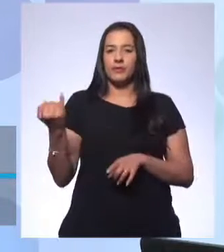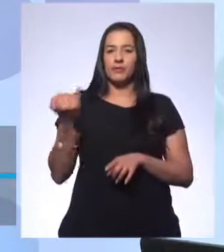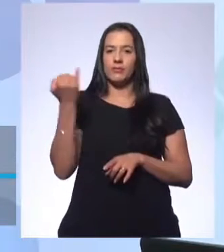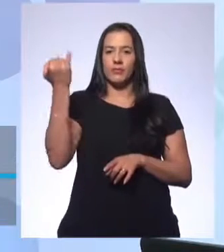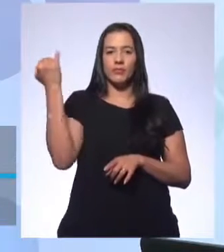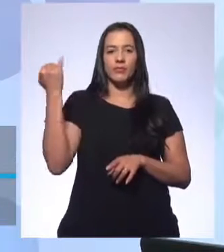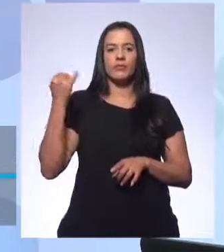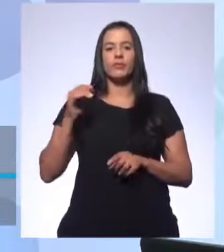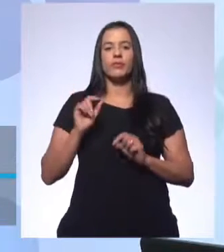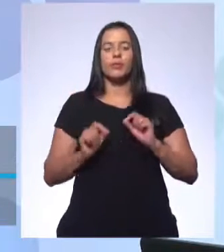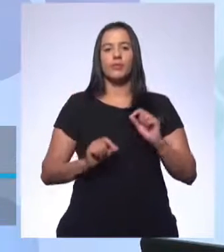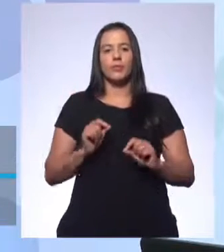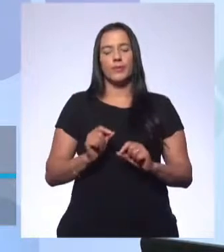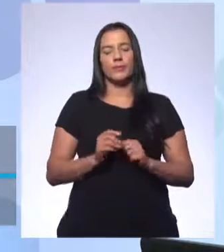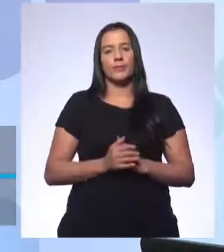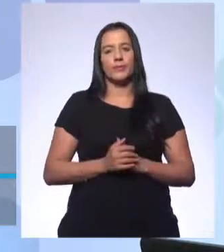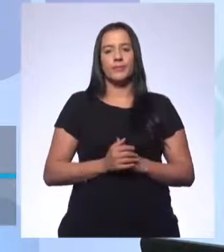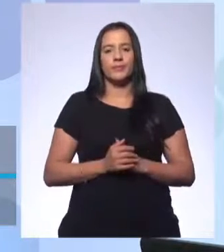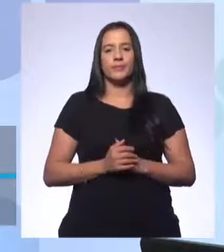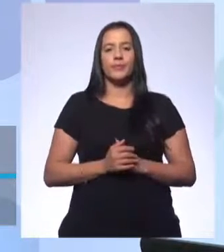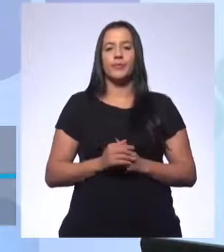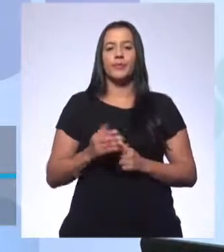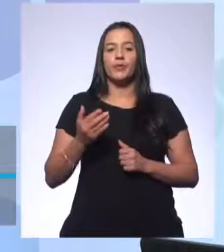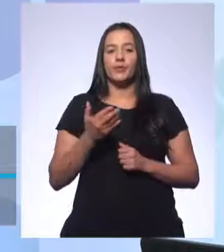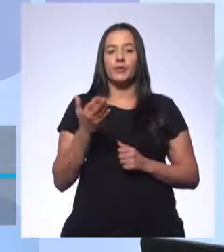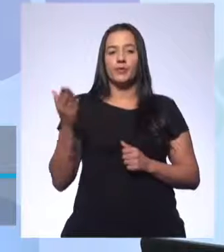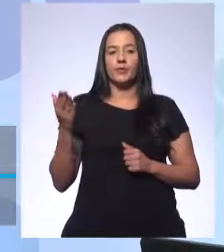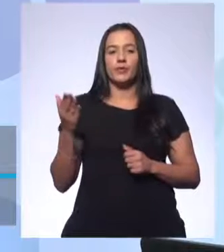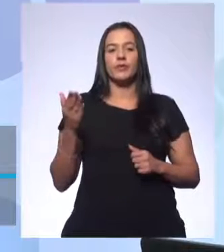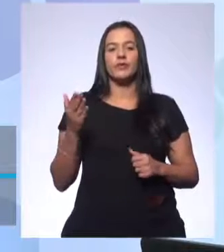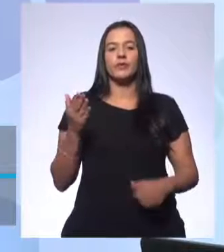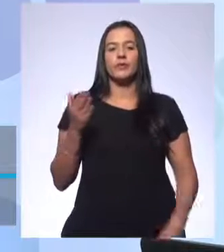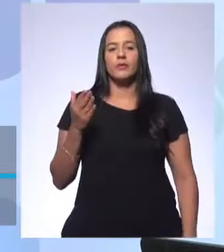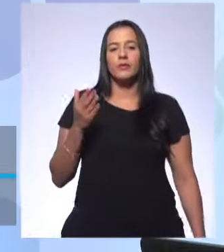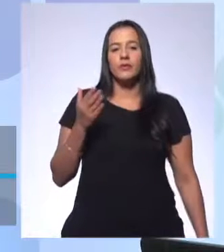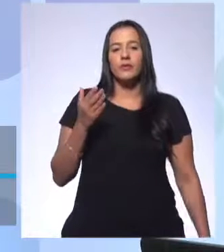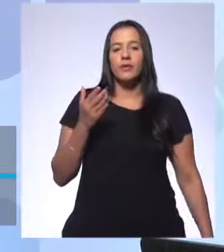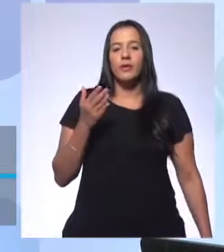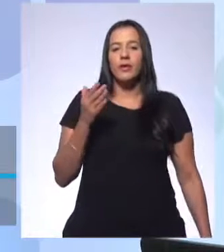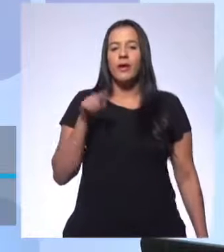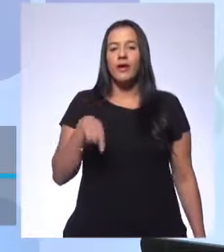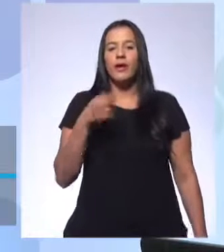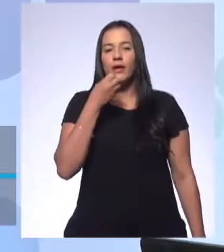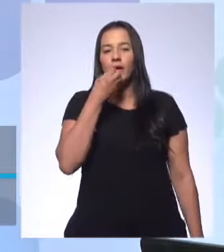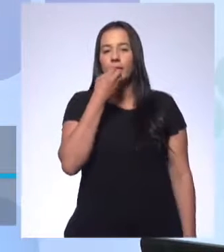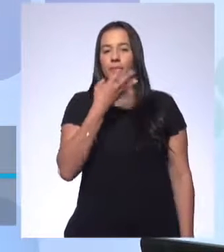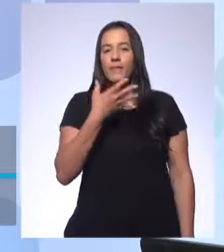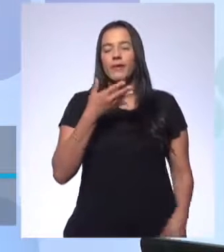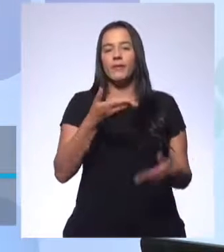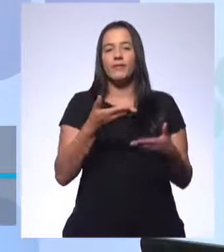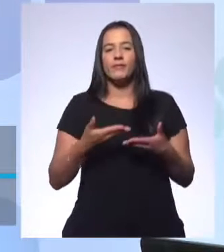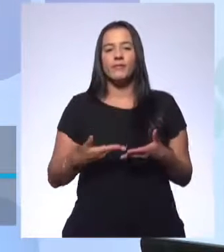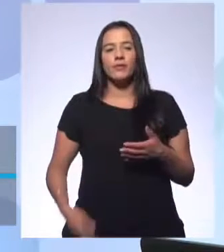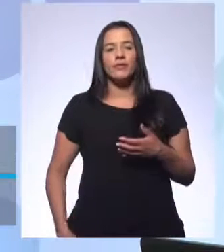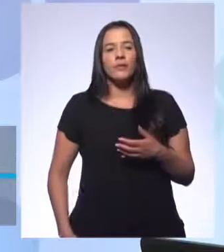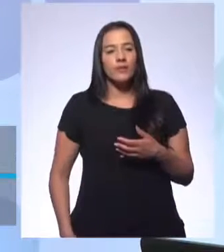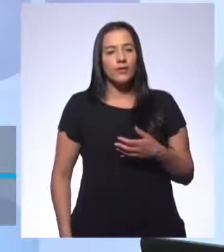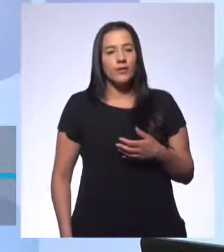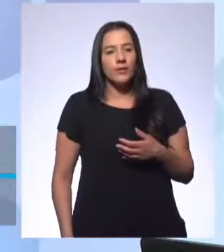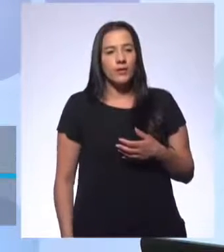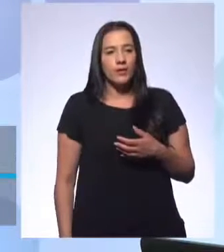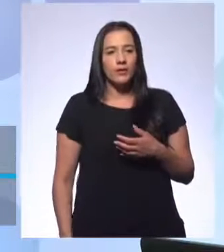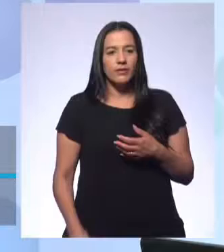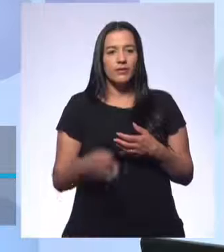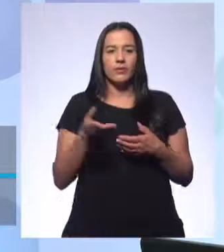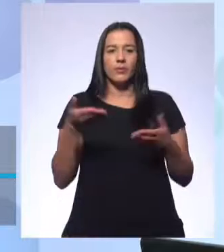dizer, é claro e evidente, você, professor, você que está nos assistindo, é sempre bem-vindo aí para participar do chat e tudo mais. É